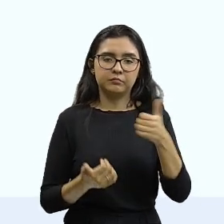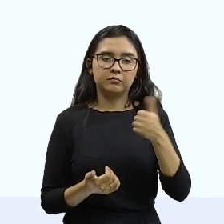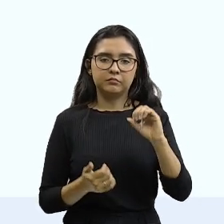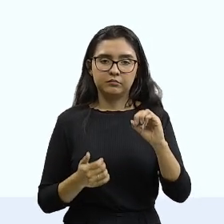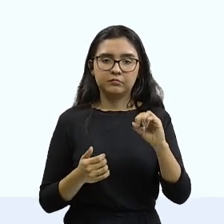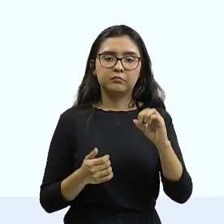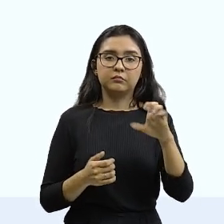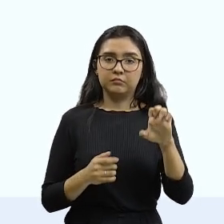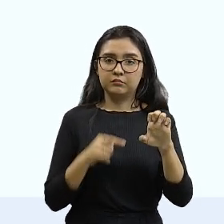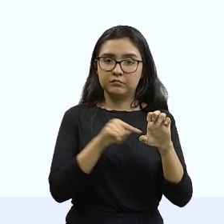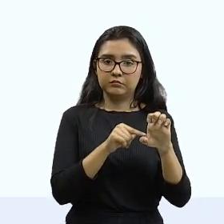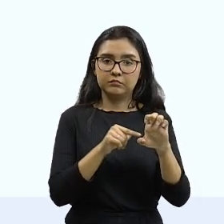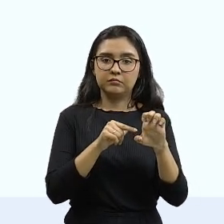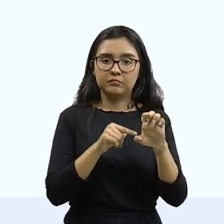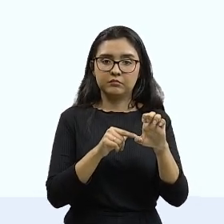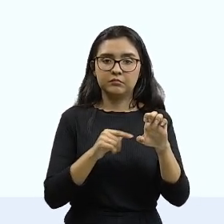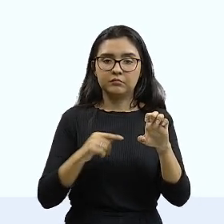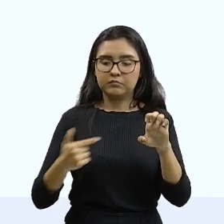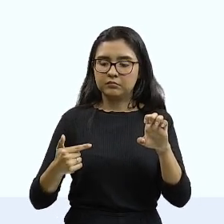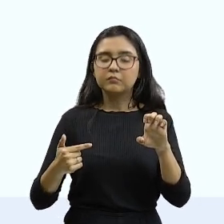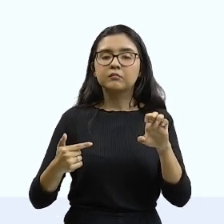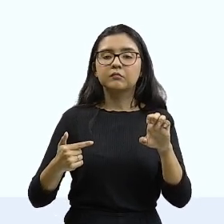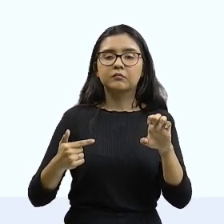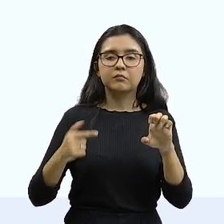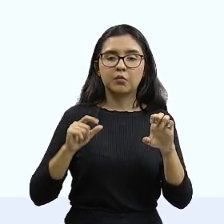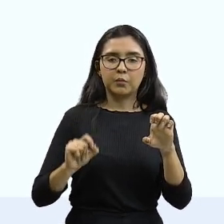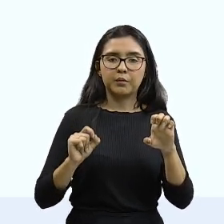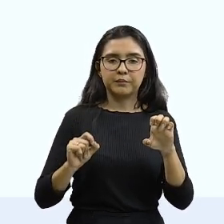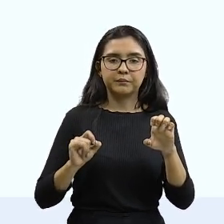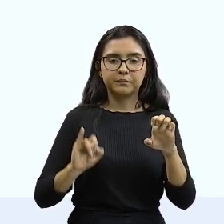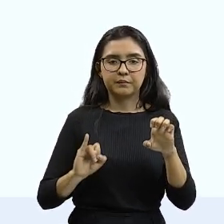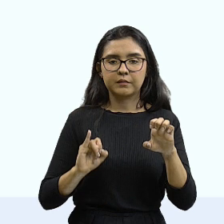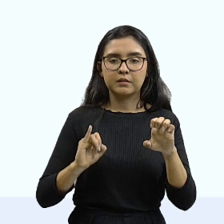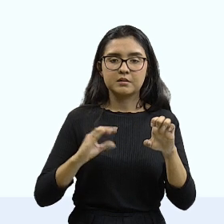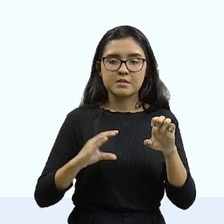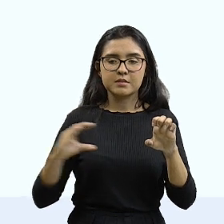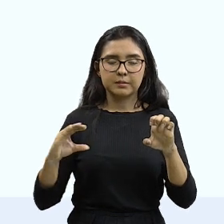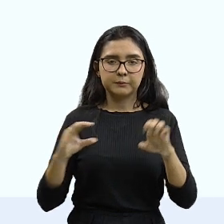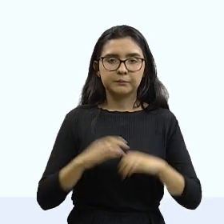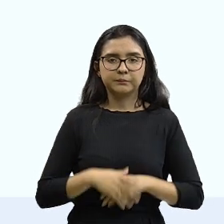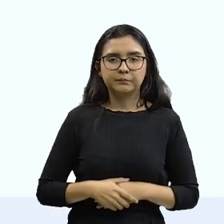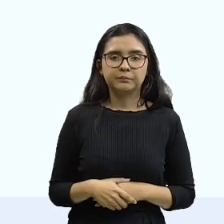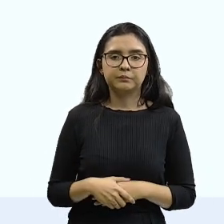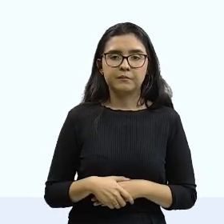E e o 2 amperes é o ICC.